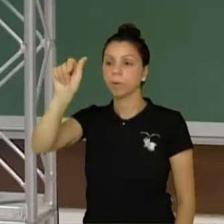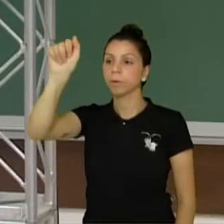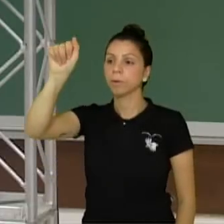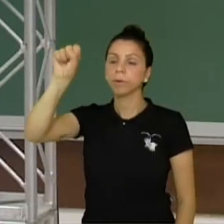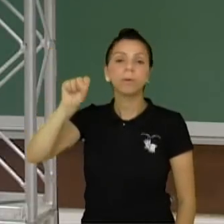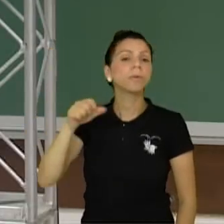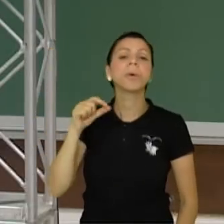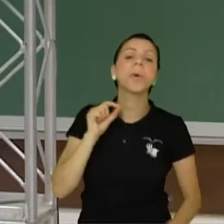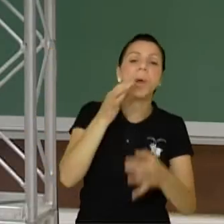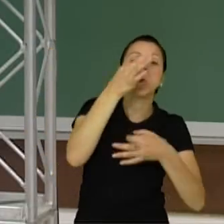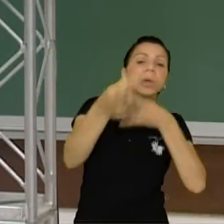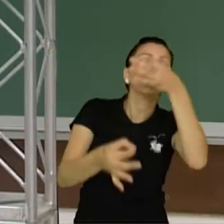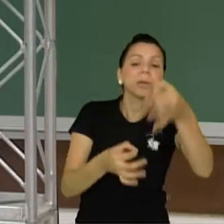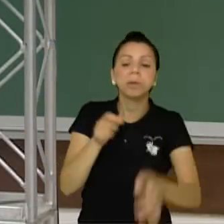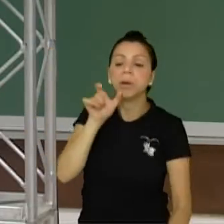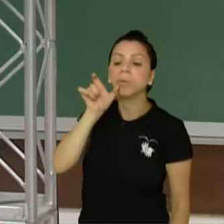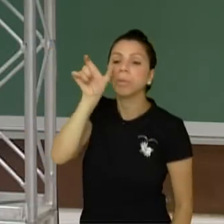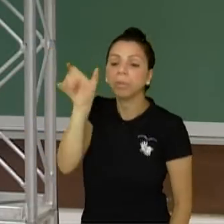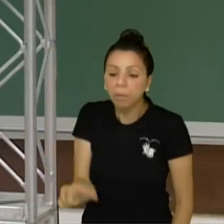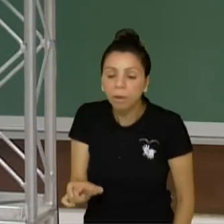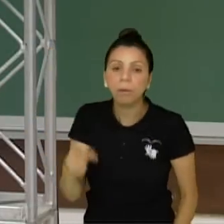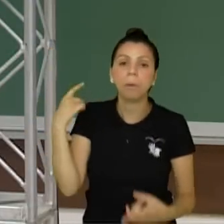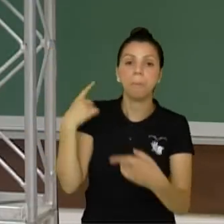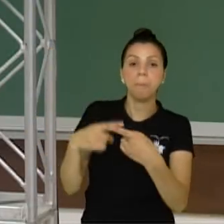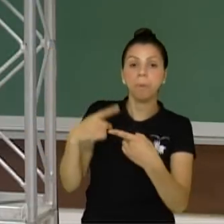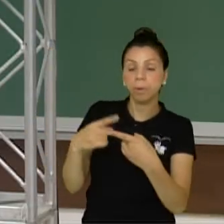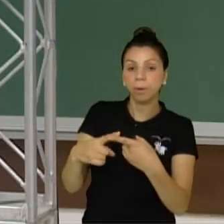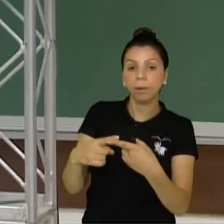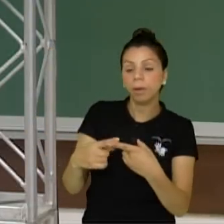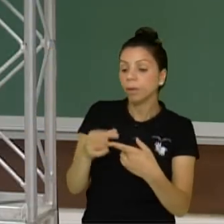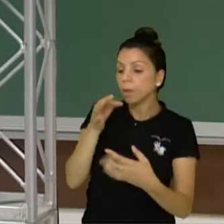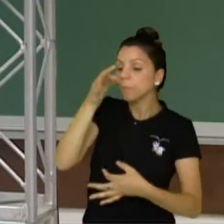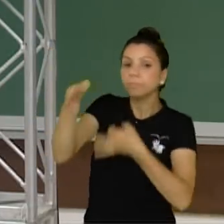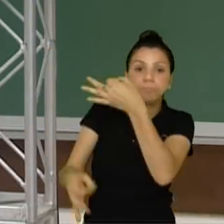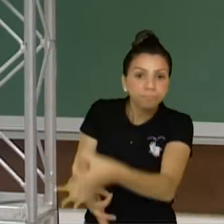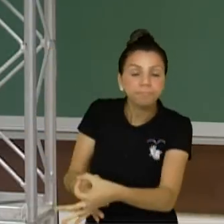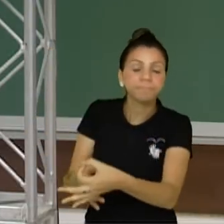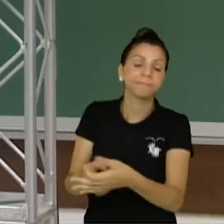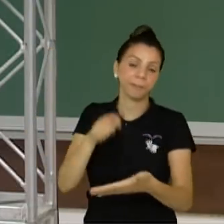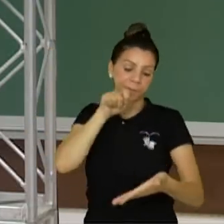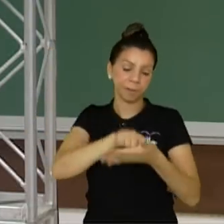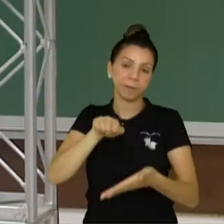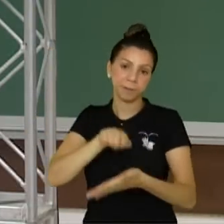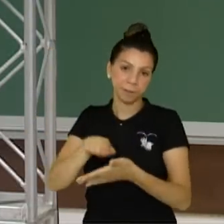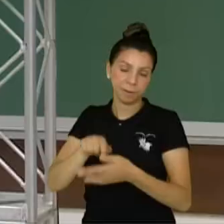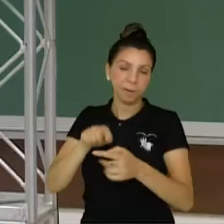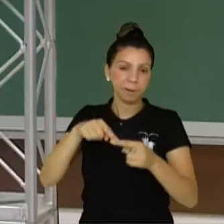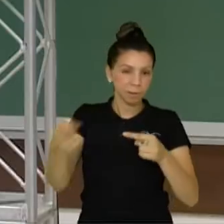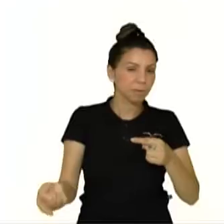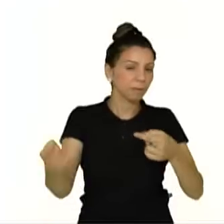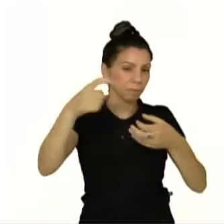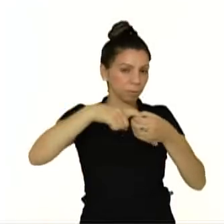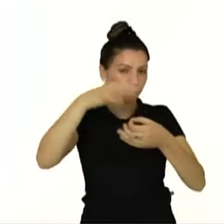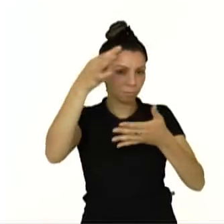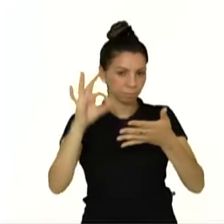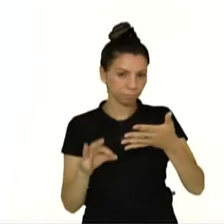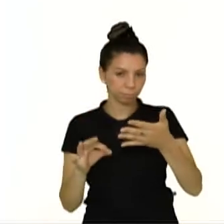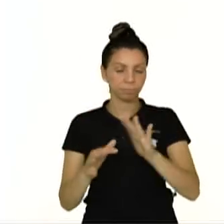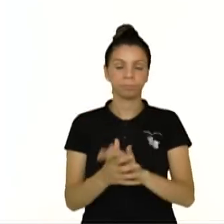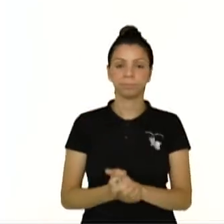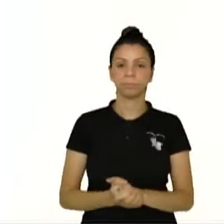que reclamaram dele? Por que ele recebeu crítica? Então, descreva essa crítica e nós já voltamos para a correção.